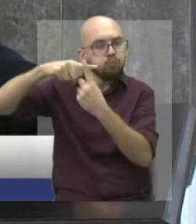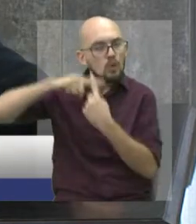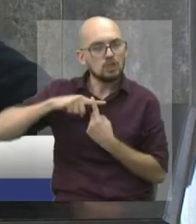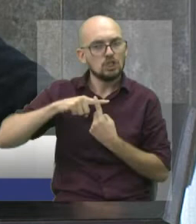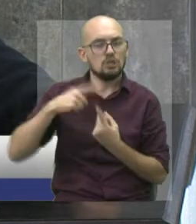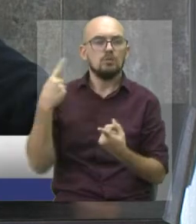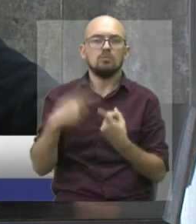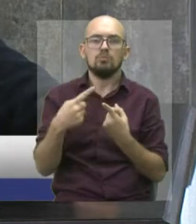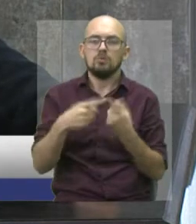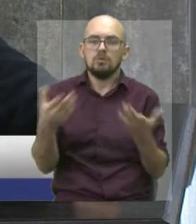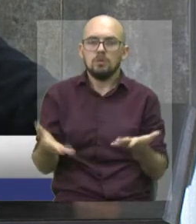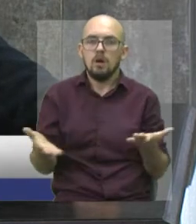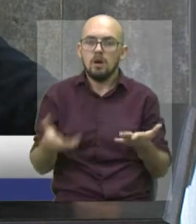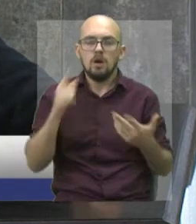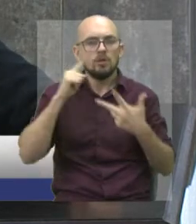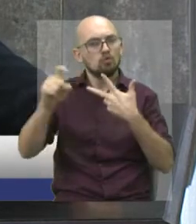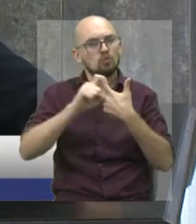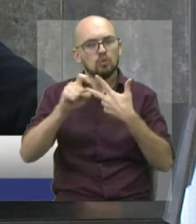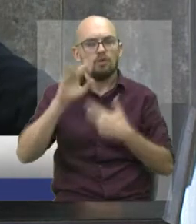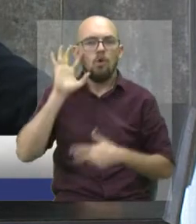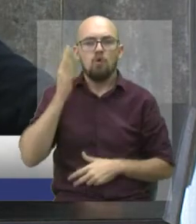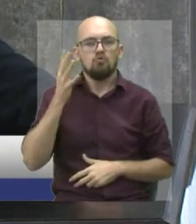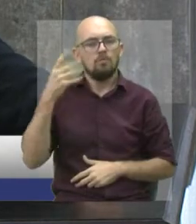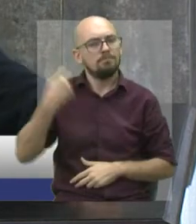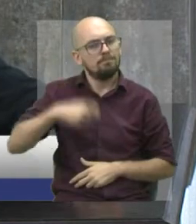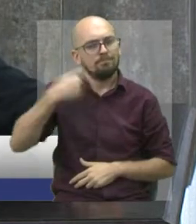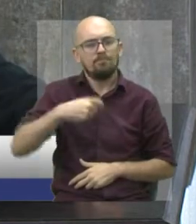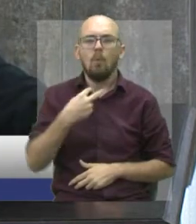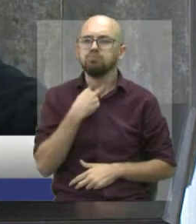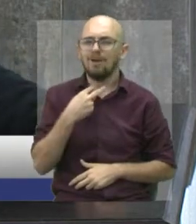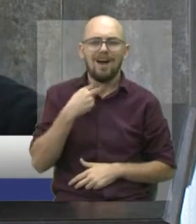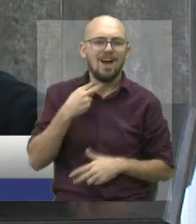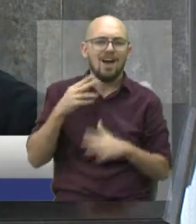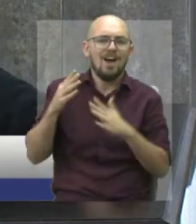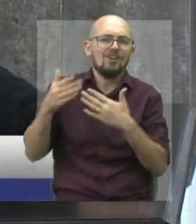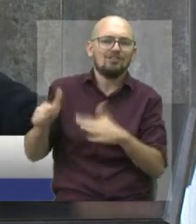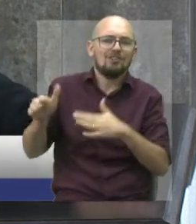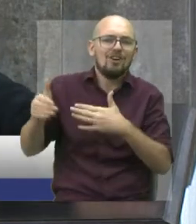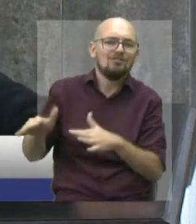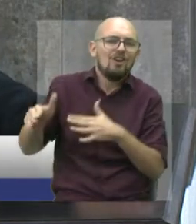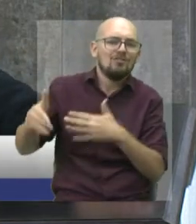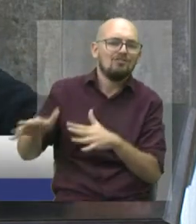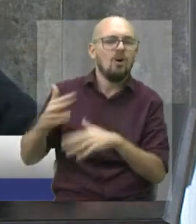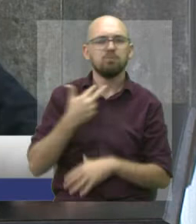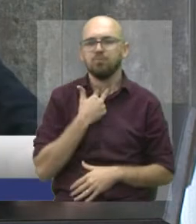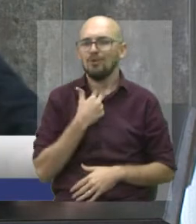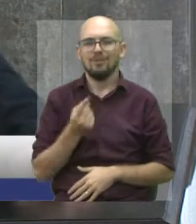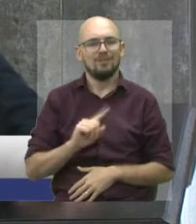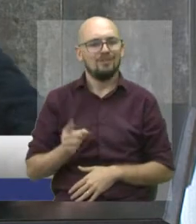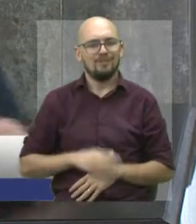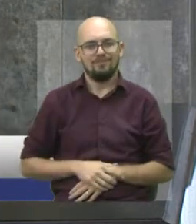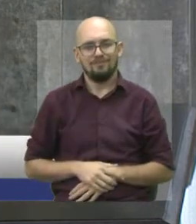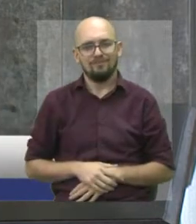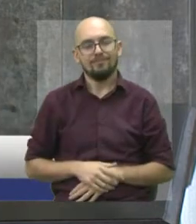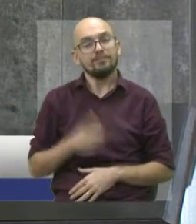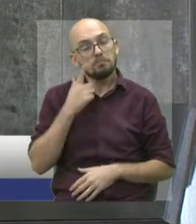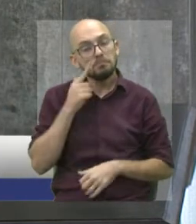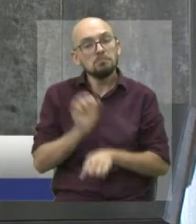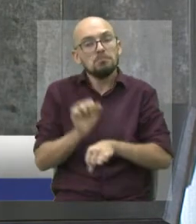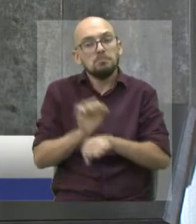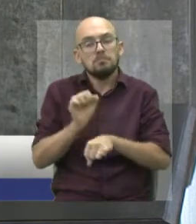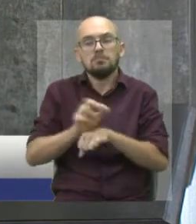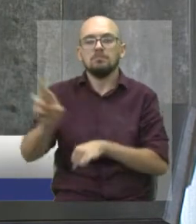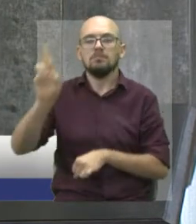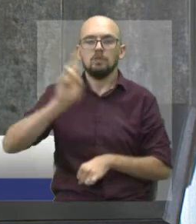o Poder Executivo resolva essa questão. O que não pode ficar é do jeito que está. Então, vamos aguardar a resposta